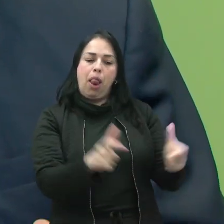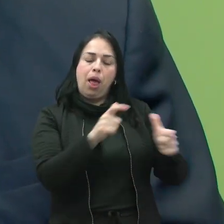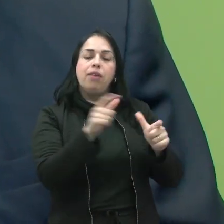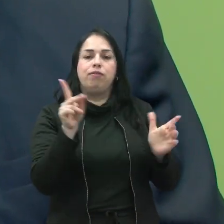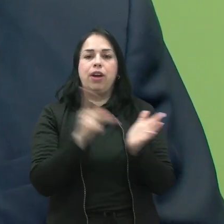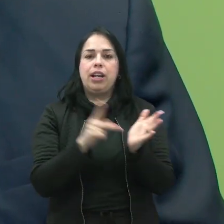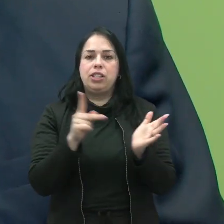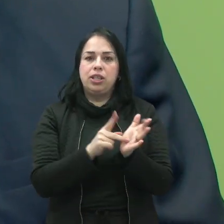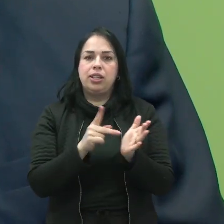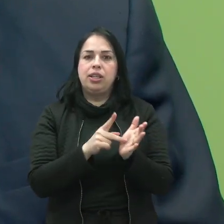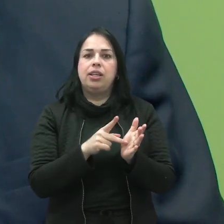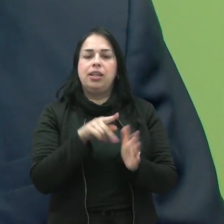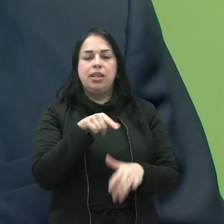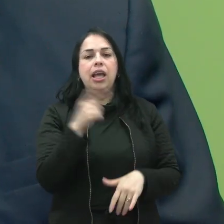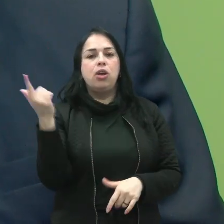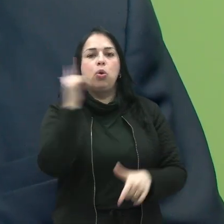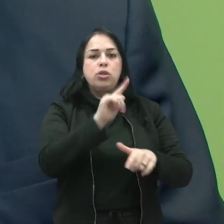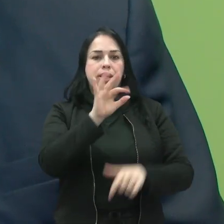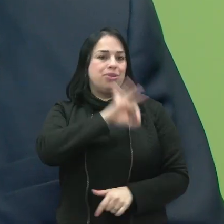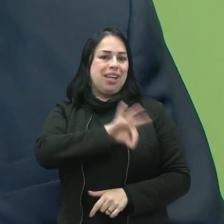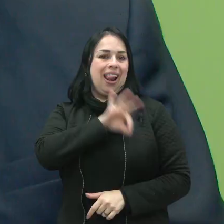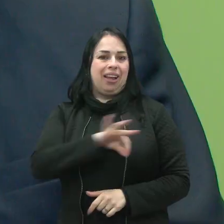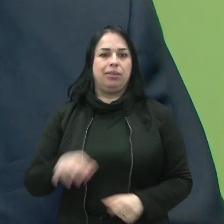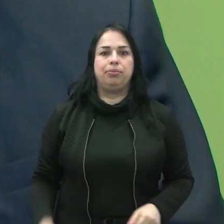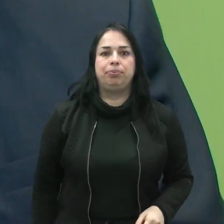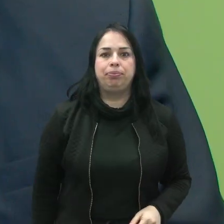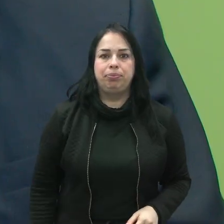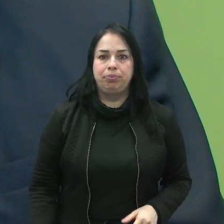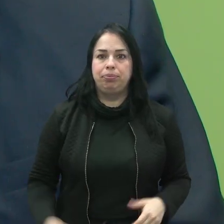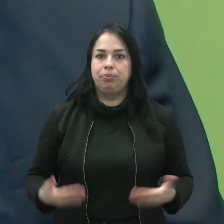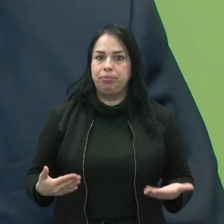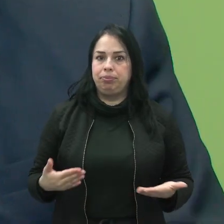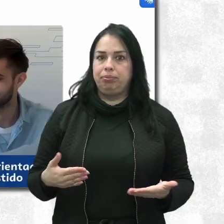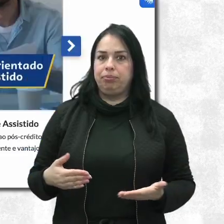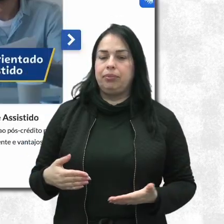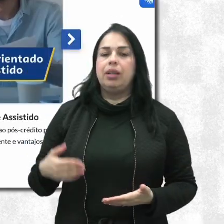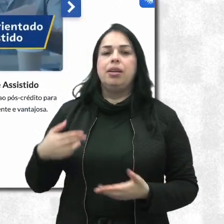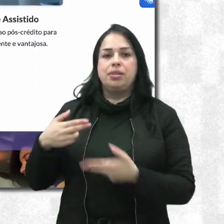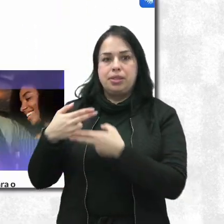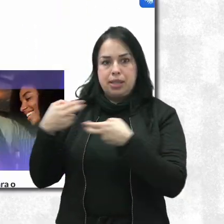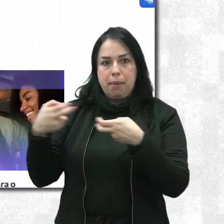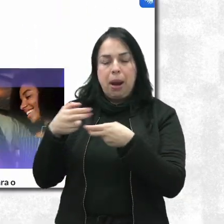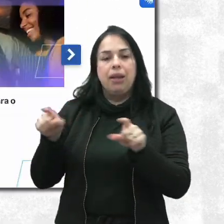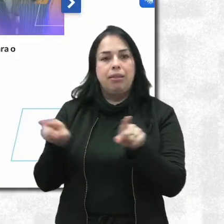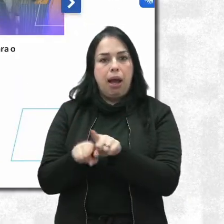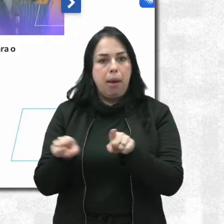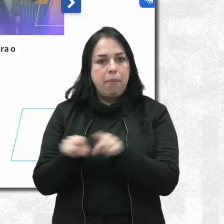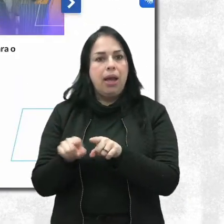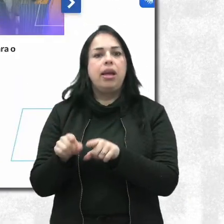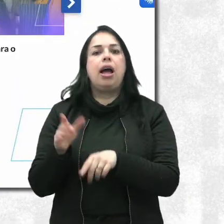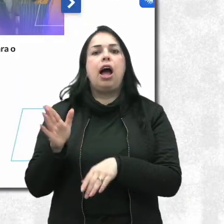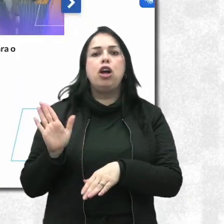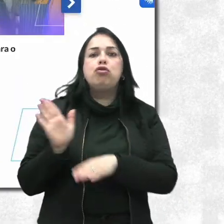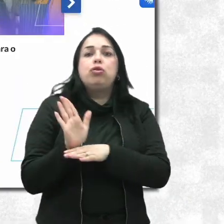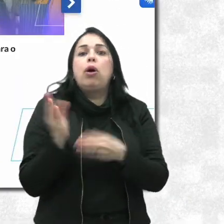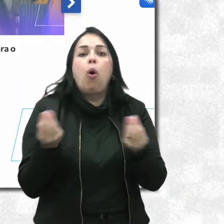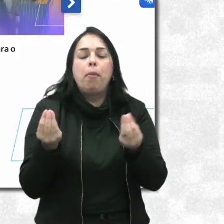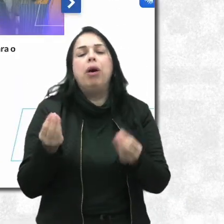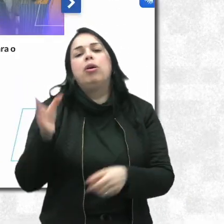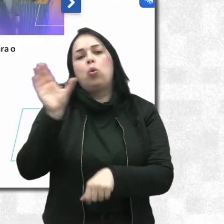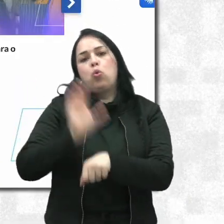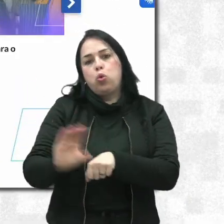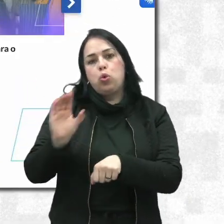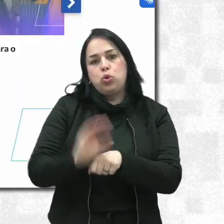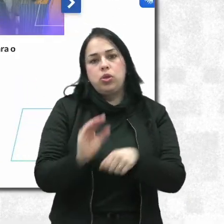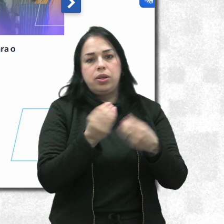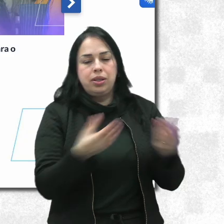de crescimento e poder realmente cada vez mais viver da sua propriedade. O Sebrae também apoia com